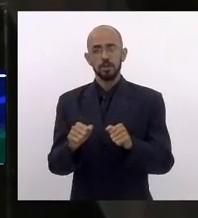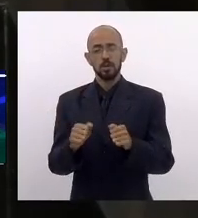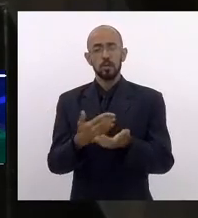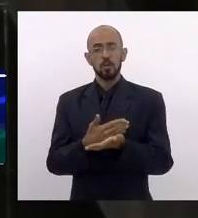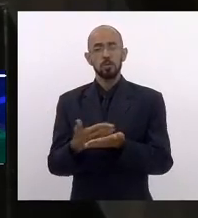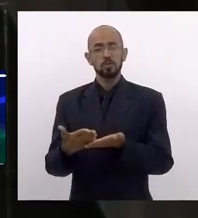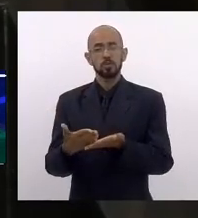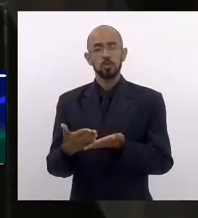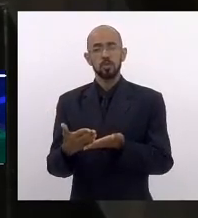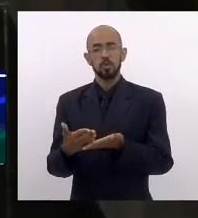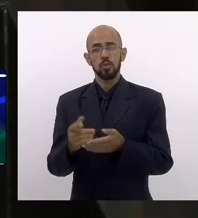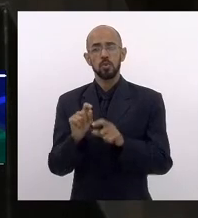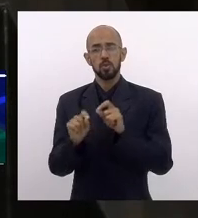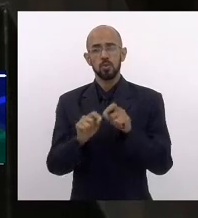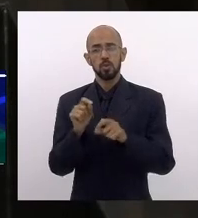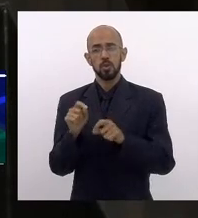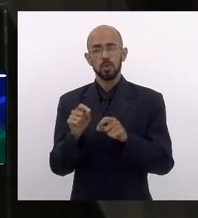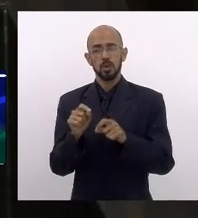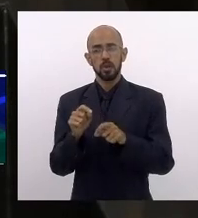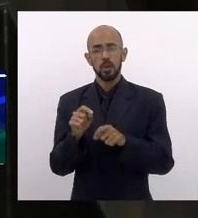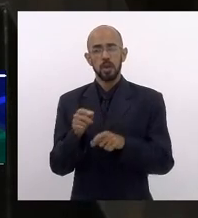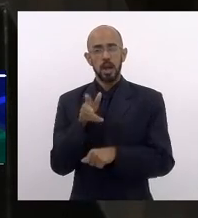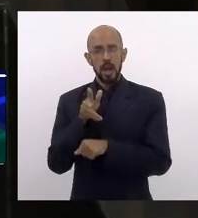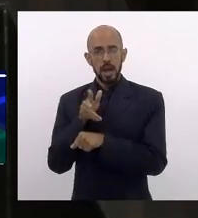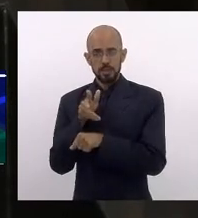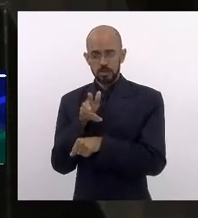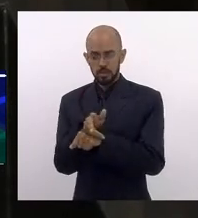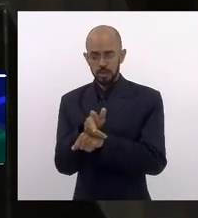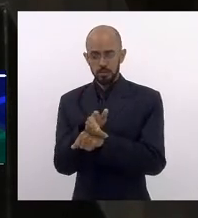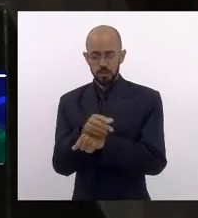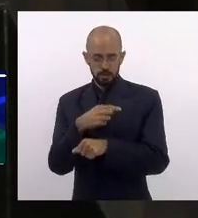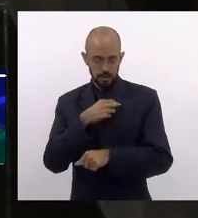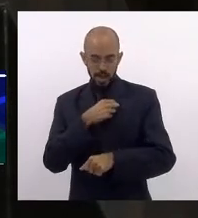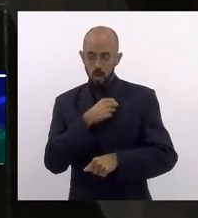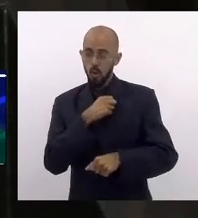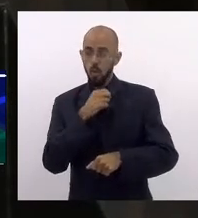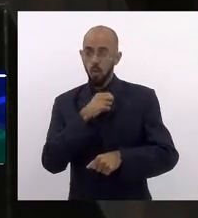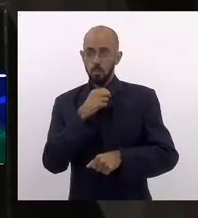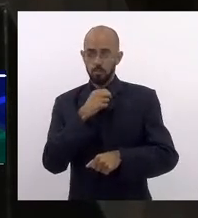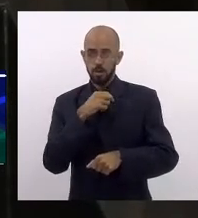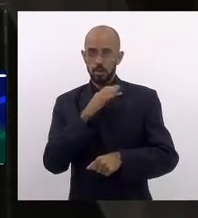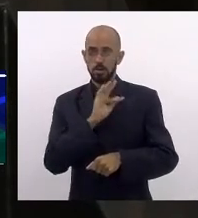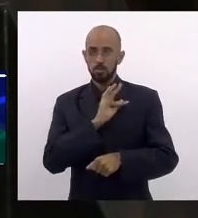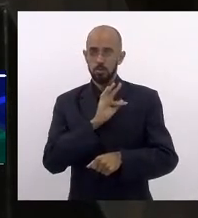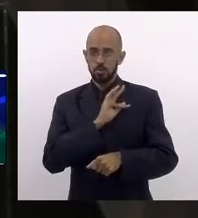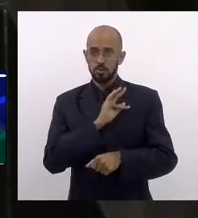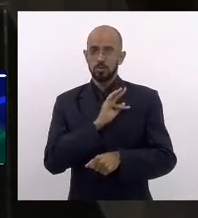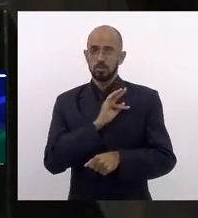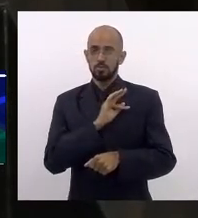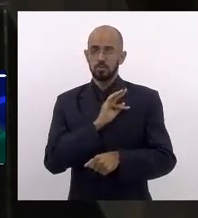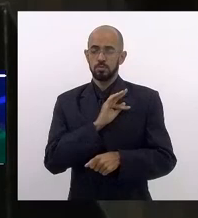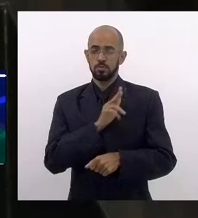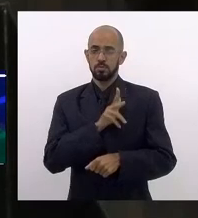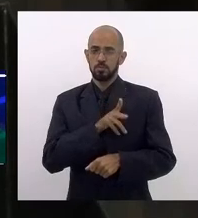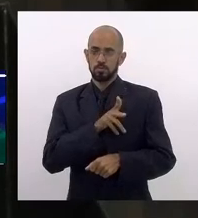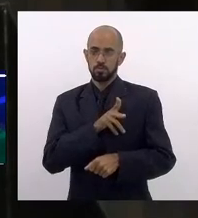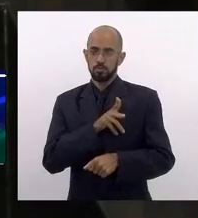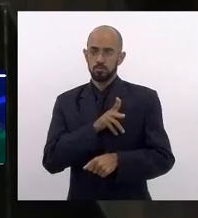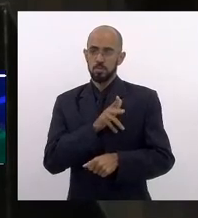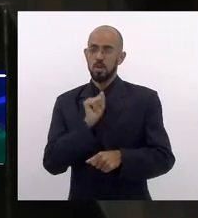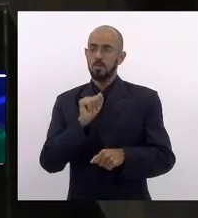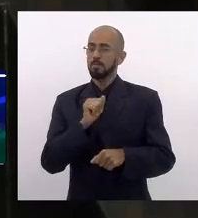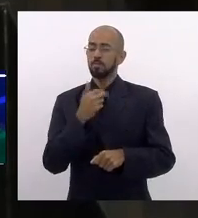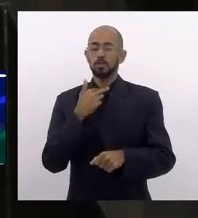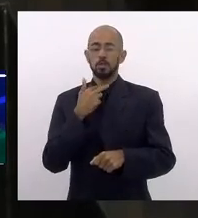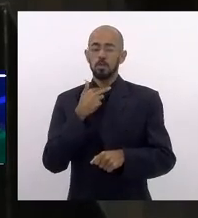das câmeras nos uniformes, legislação aprovada aqui na Assembleia Legislativa. Ou seja, não podemos